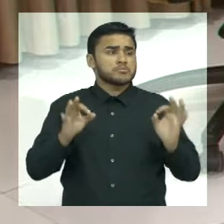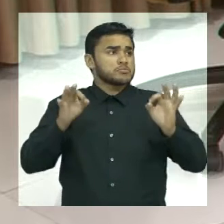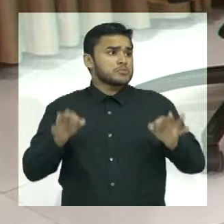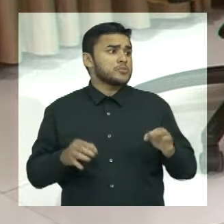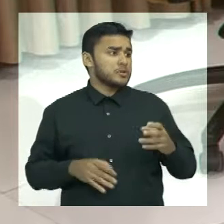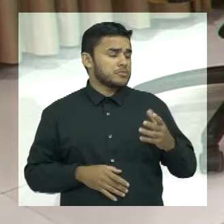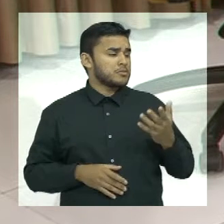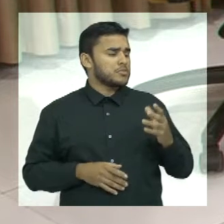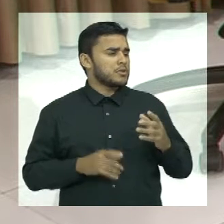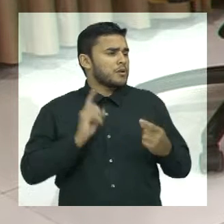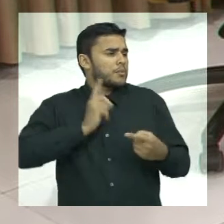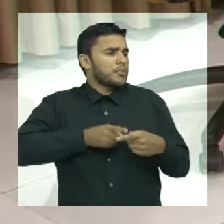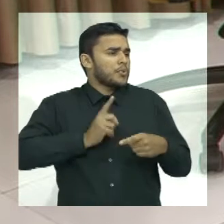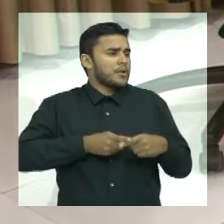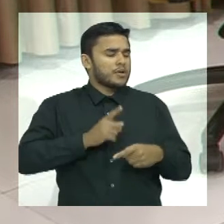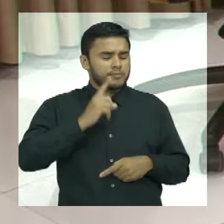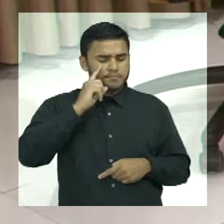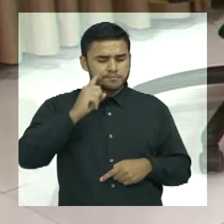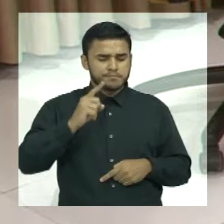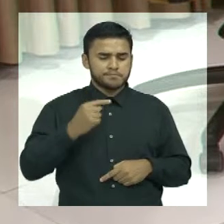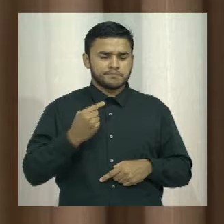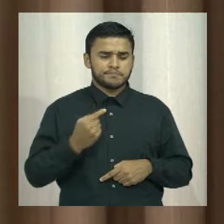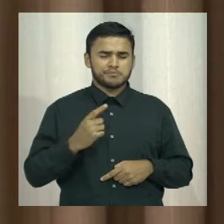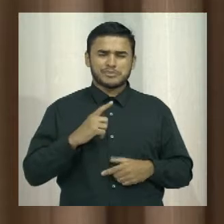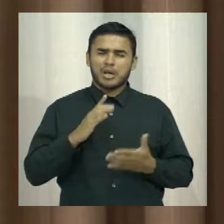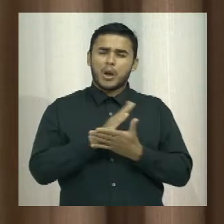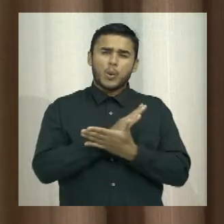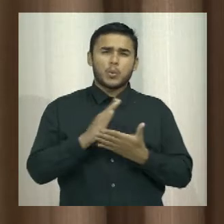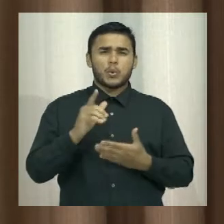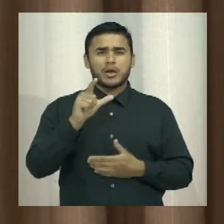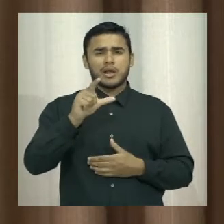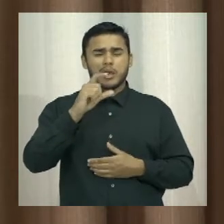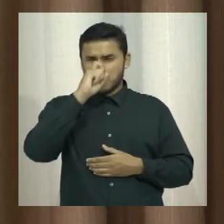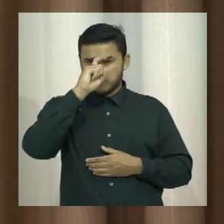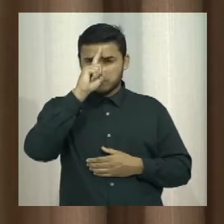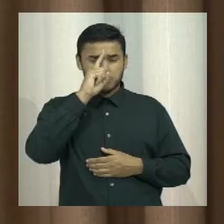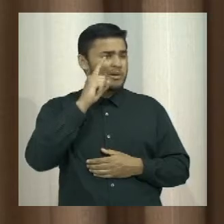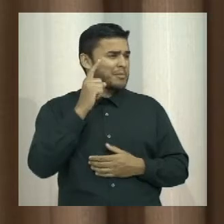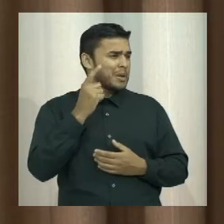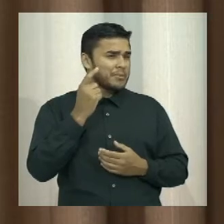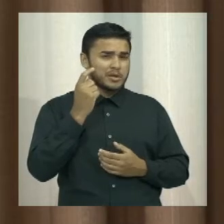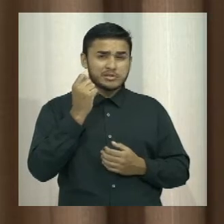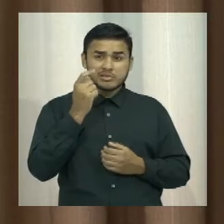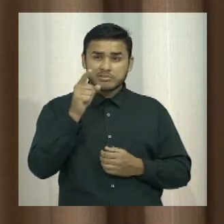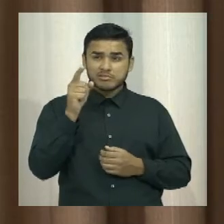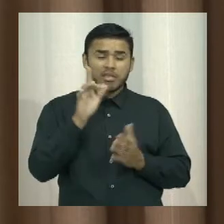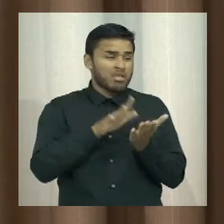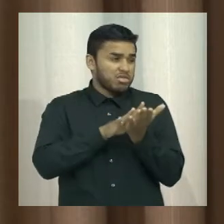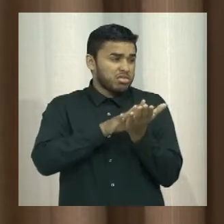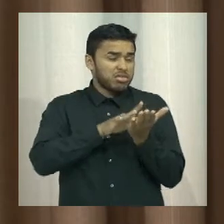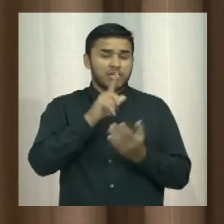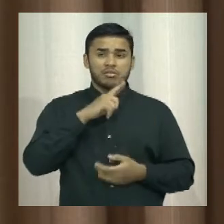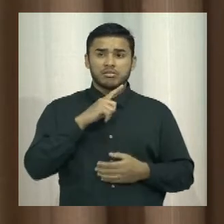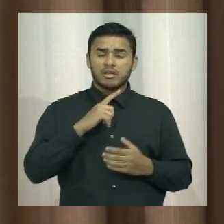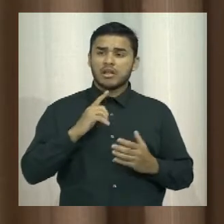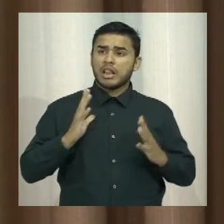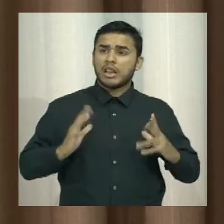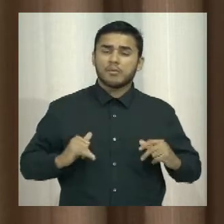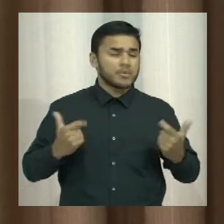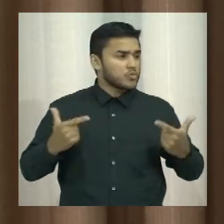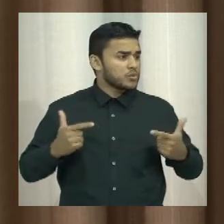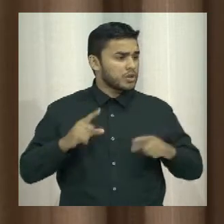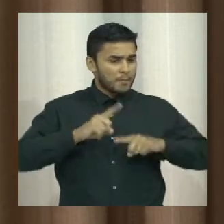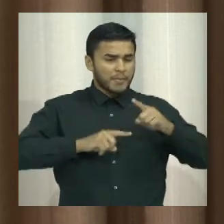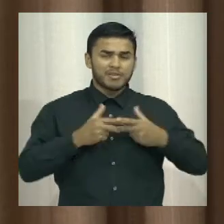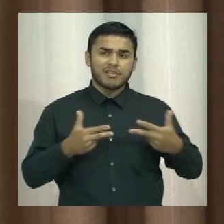refiro àqueles que são feitos em clínicas clandestinas, sem nenhuma assistência, sem nenhuma higiene. Aí a gente